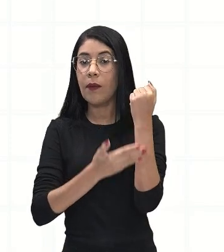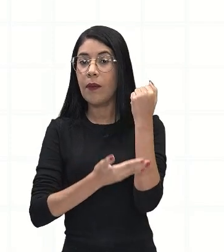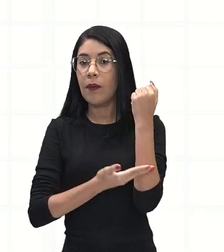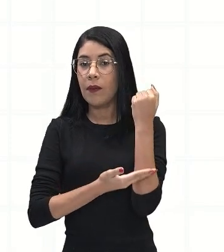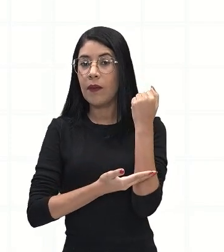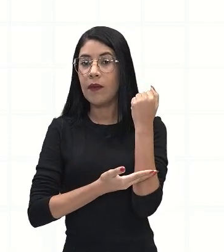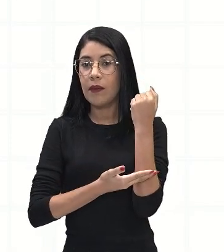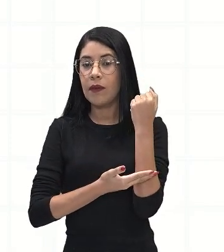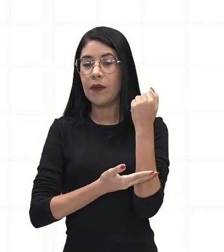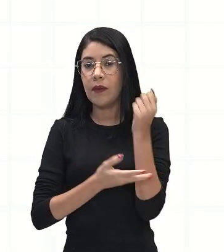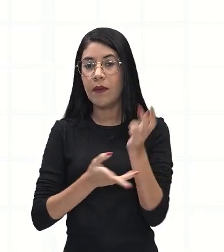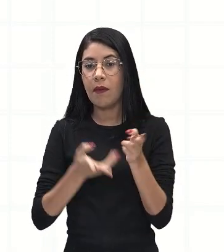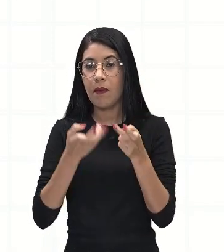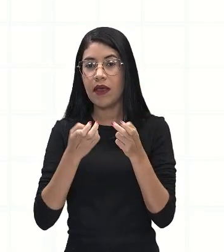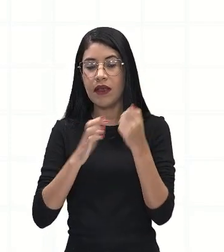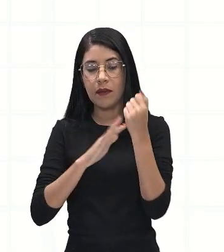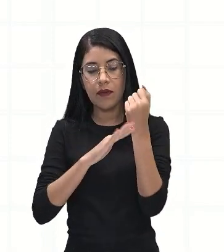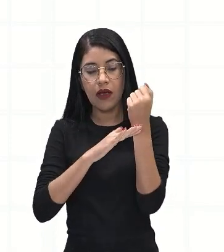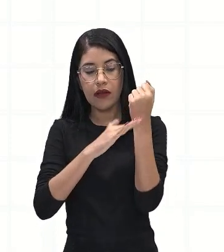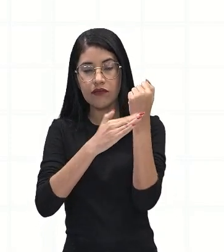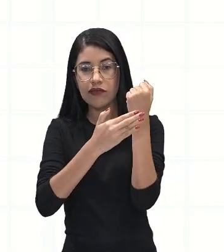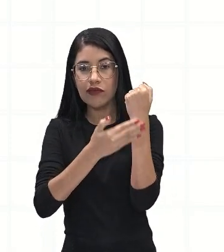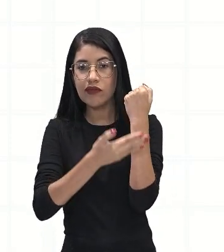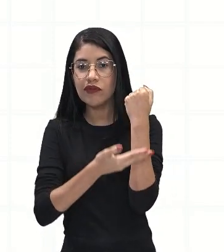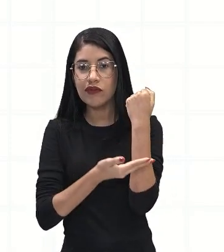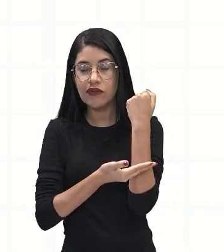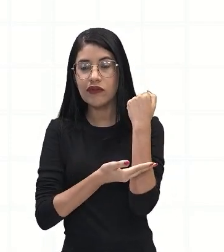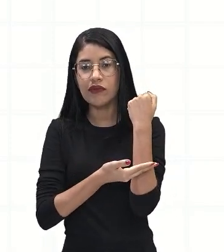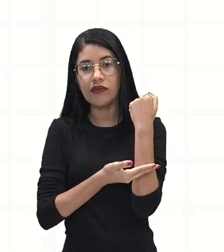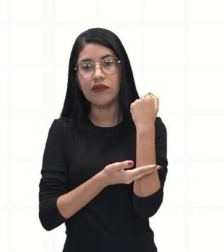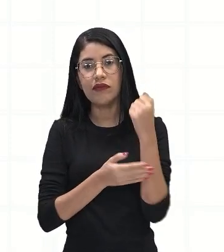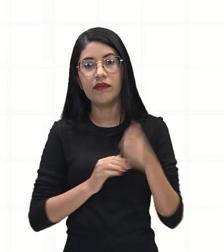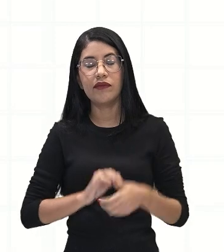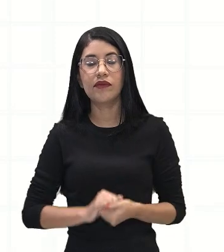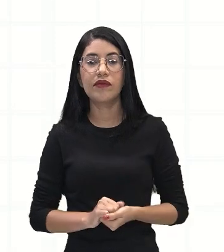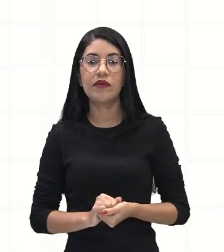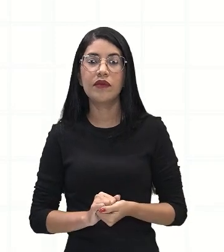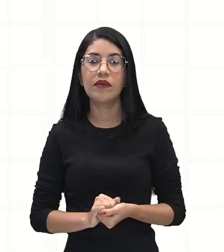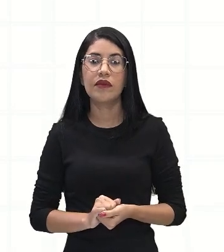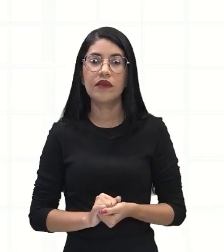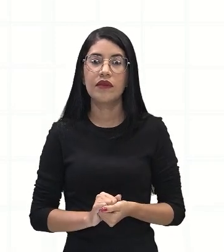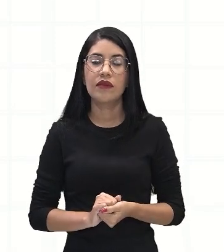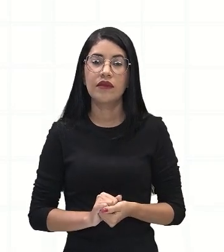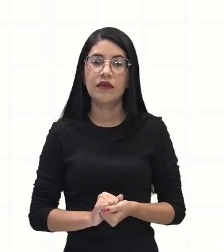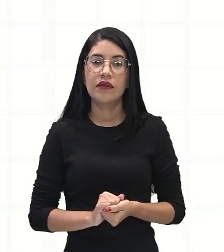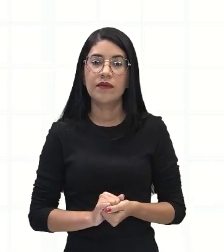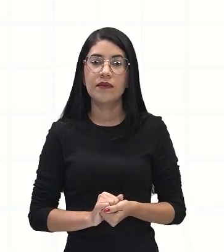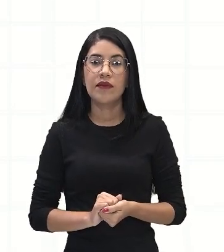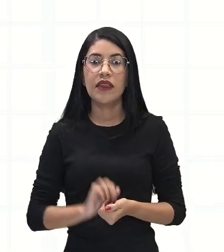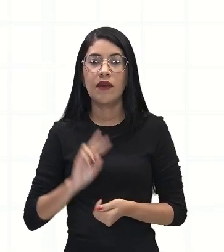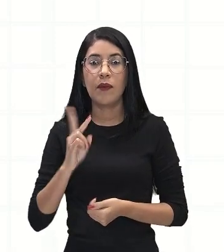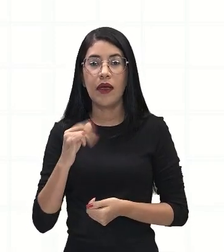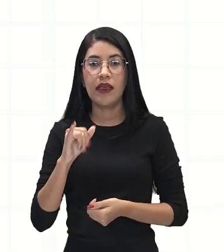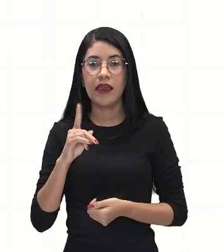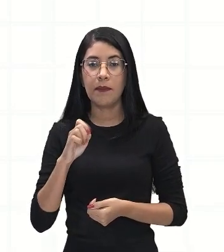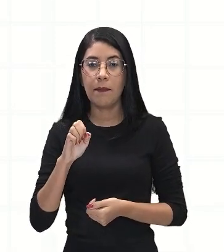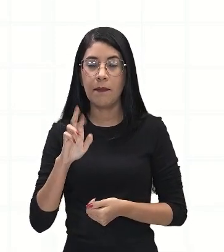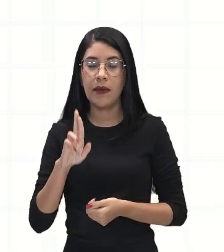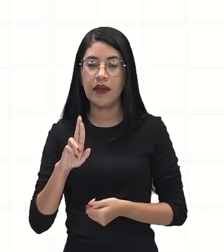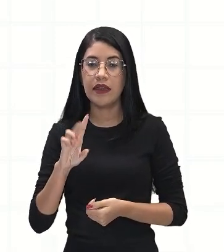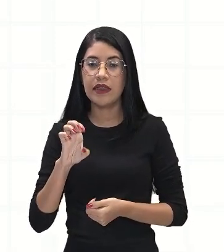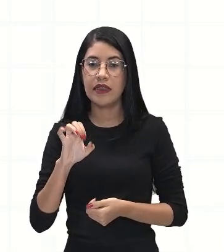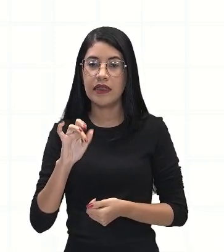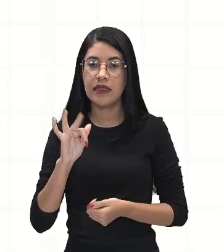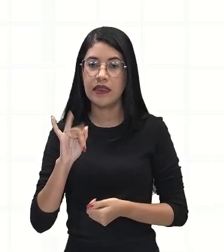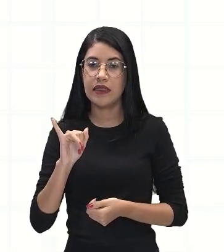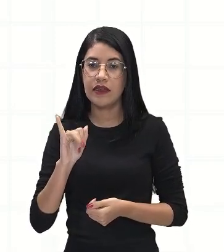um acentuamento, um grau maior nessa curvatura, o que vai formar ali a hipercifose. Então,